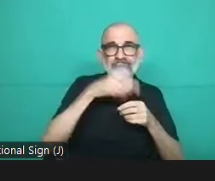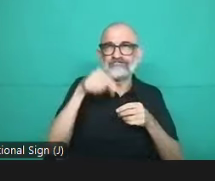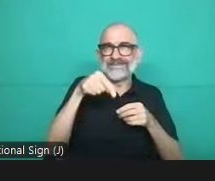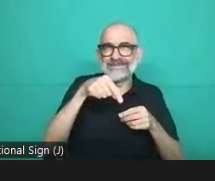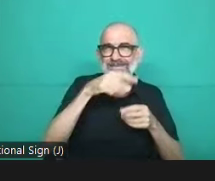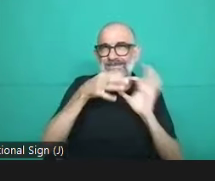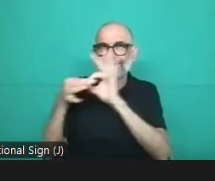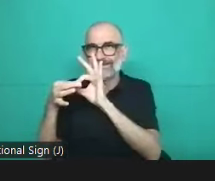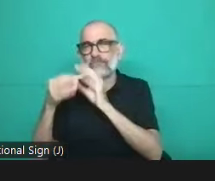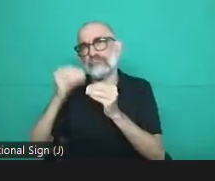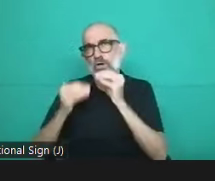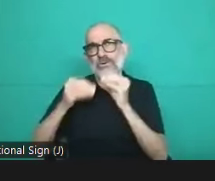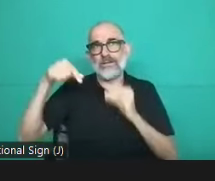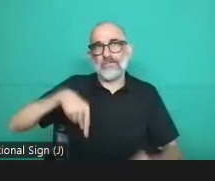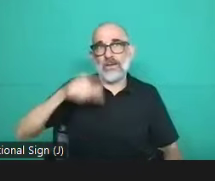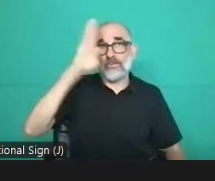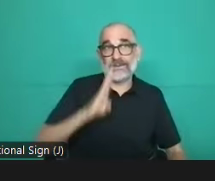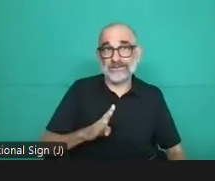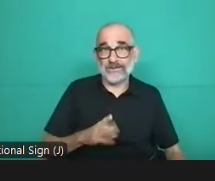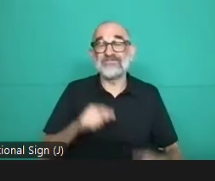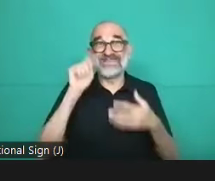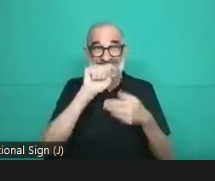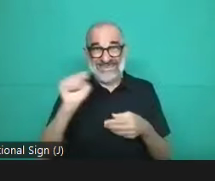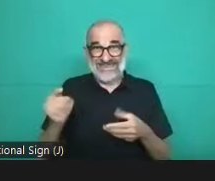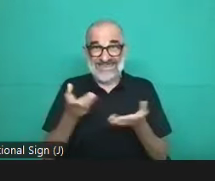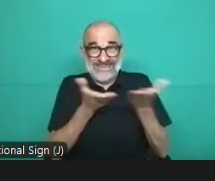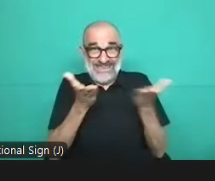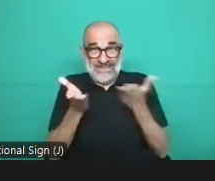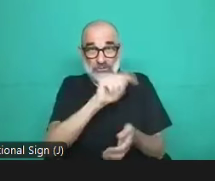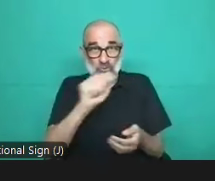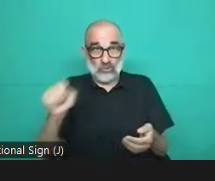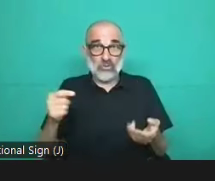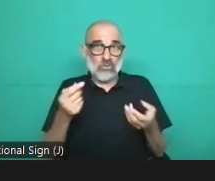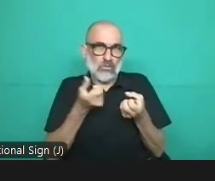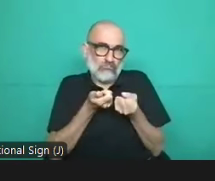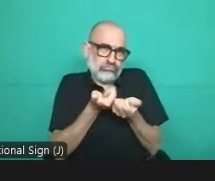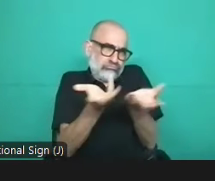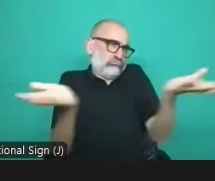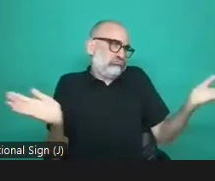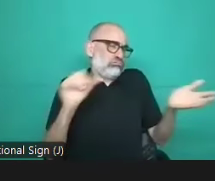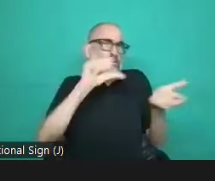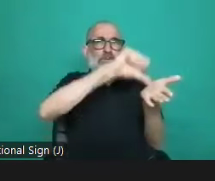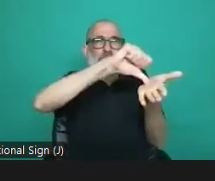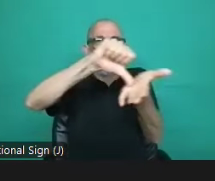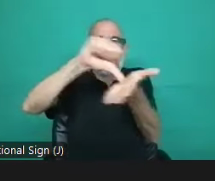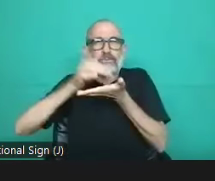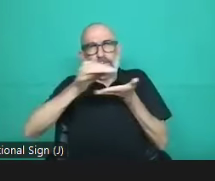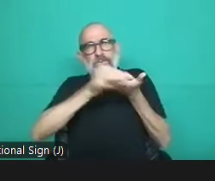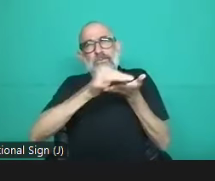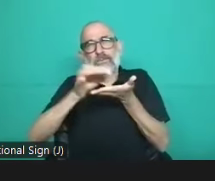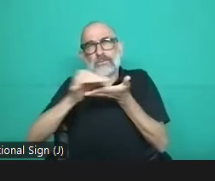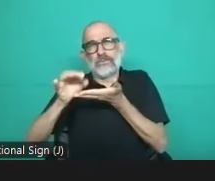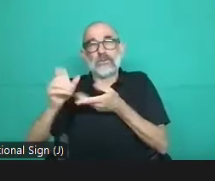privado, gerando inequidades para a atenção especializada, com ênfase aí no câncer,